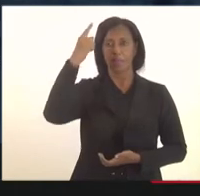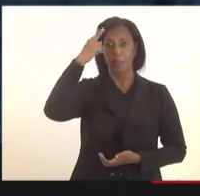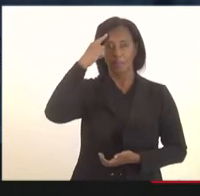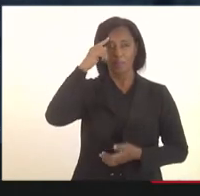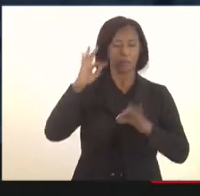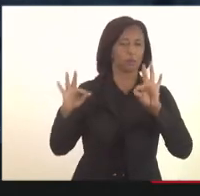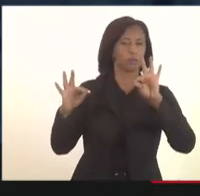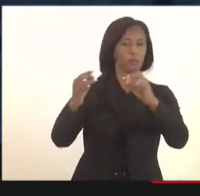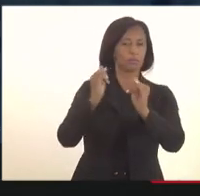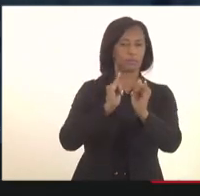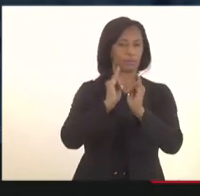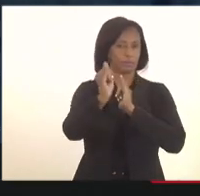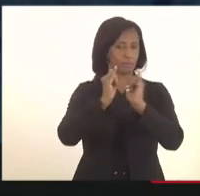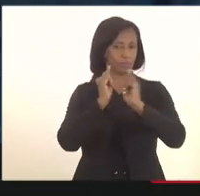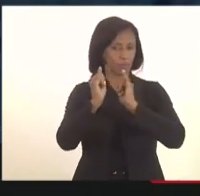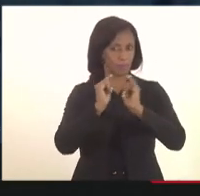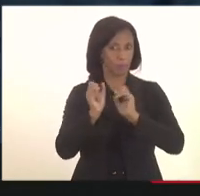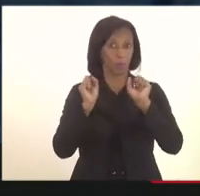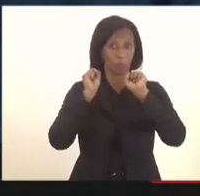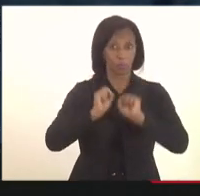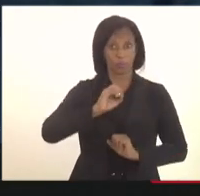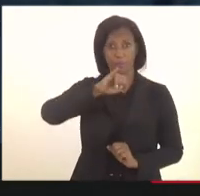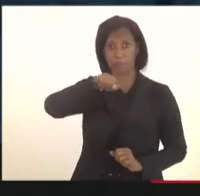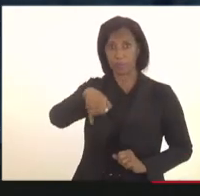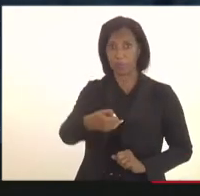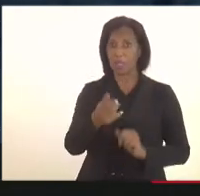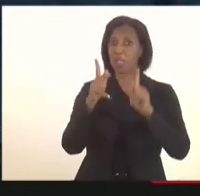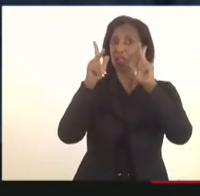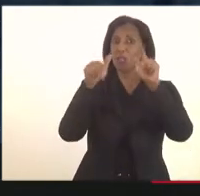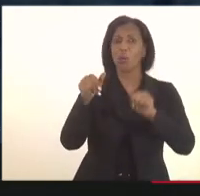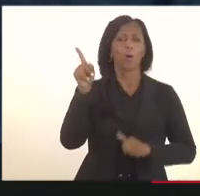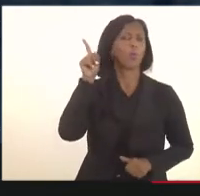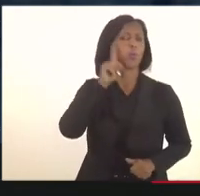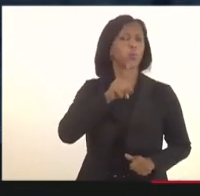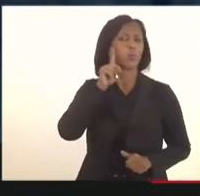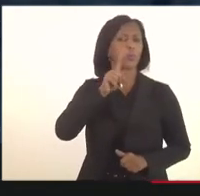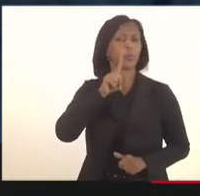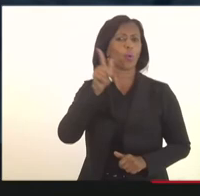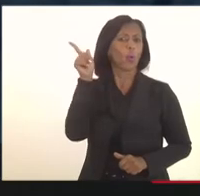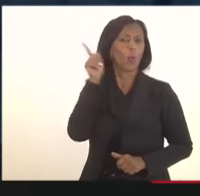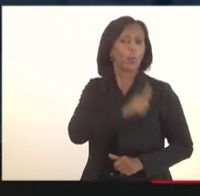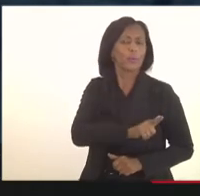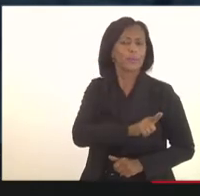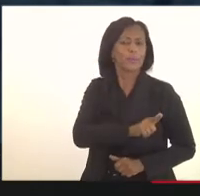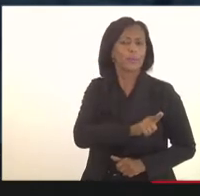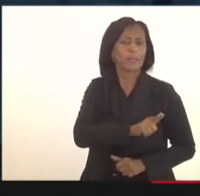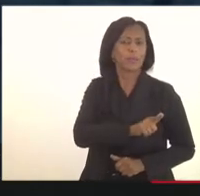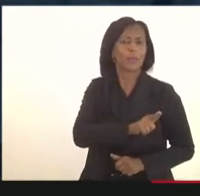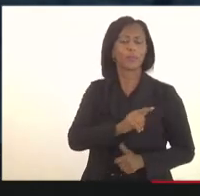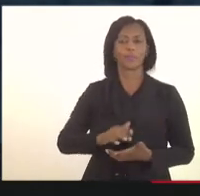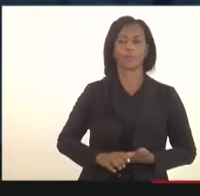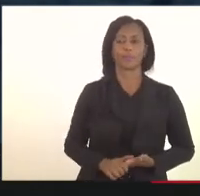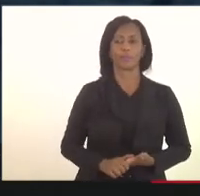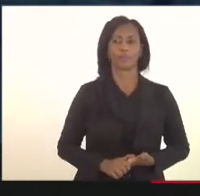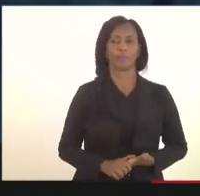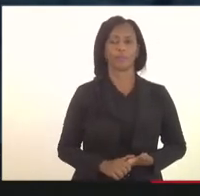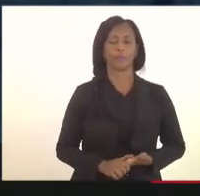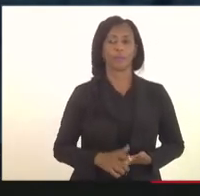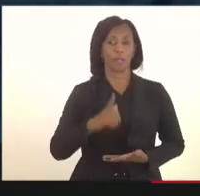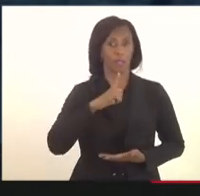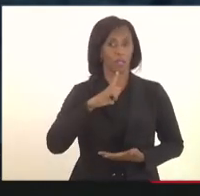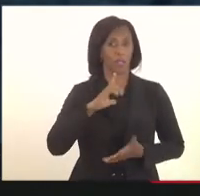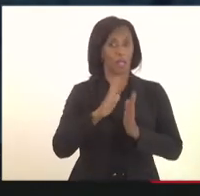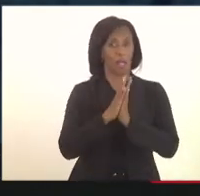dados, poderiam ser utilizados como os Estados Unidos utilizou para a TVA. Aliás, eu recomendo um livro do